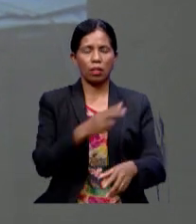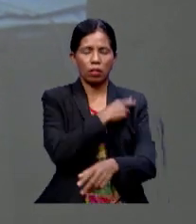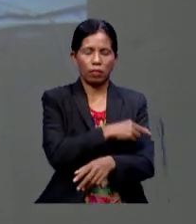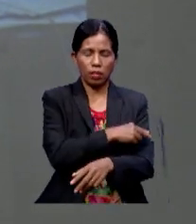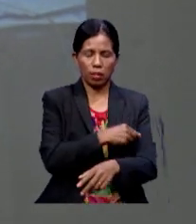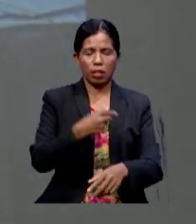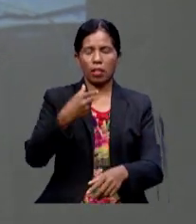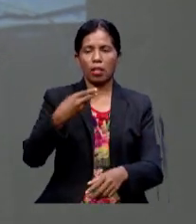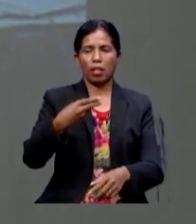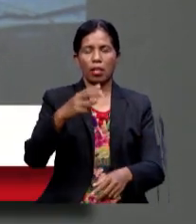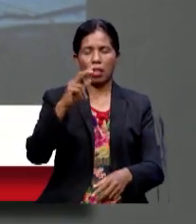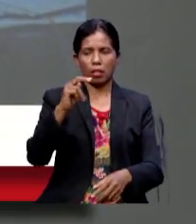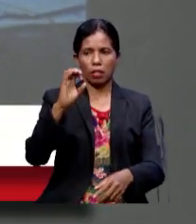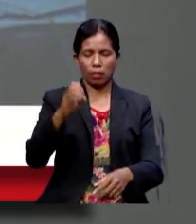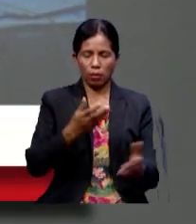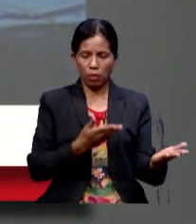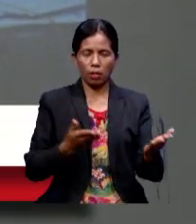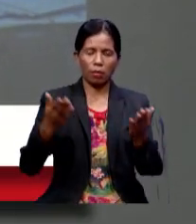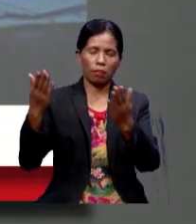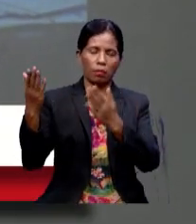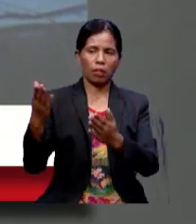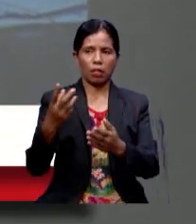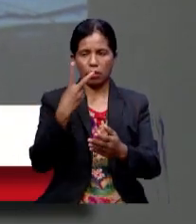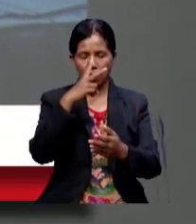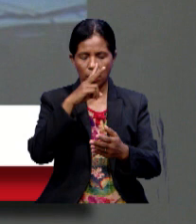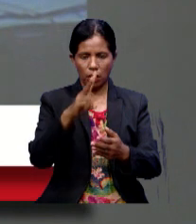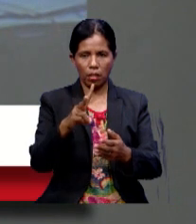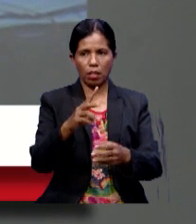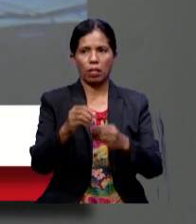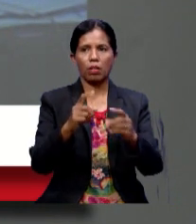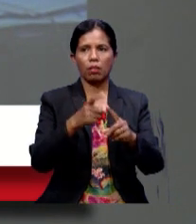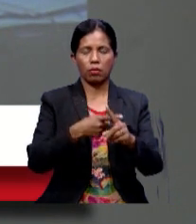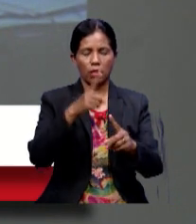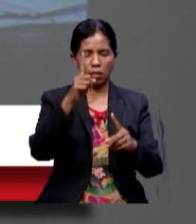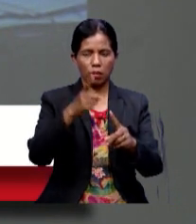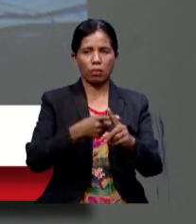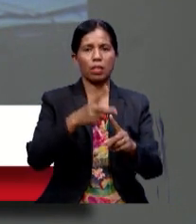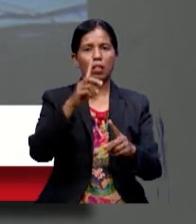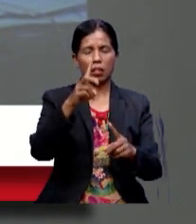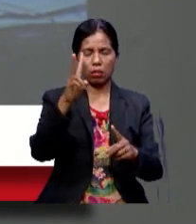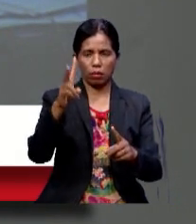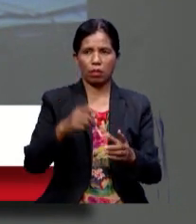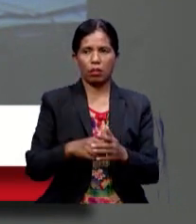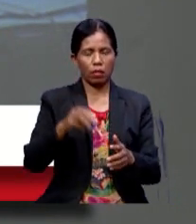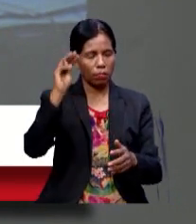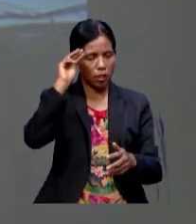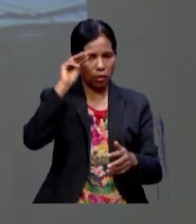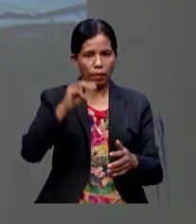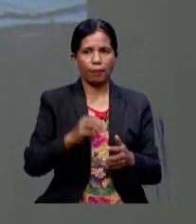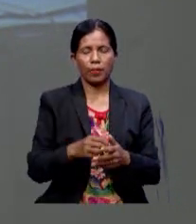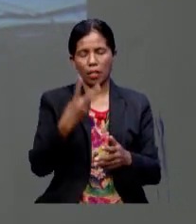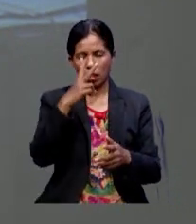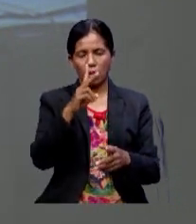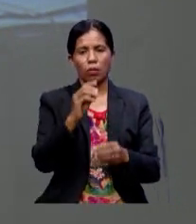fali ba e demi siga sindra nita atau haruka para ilu odihei fulani daga semana ida rua tolu. Senhor ministro hare toki